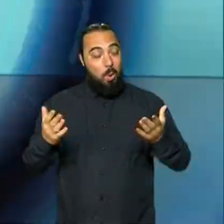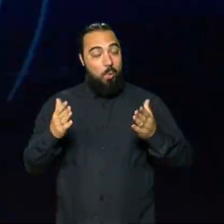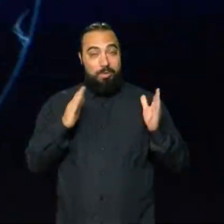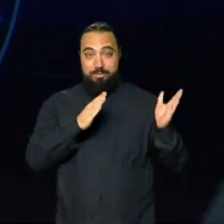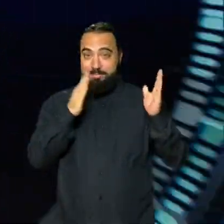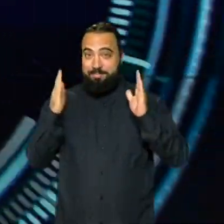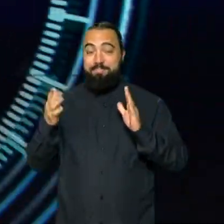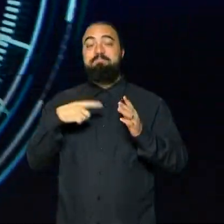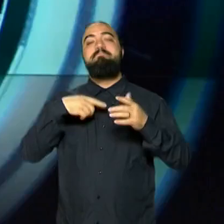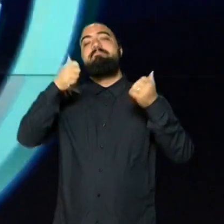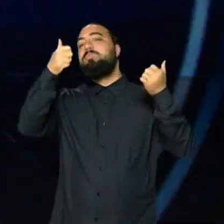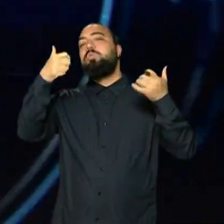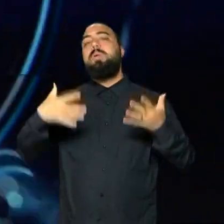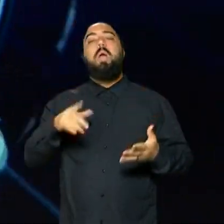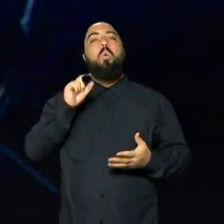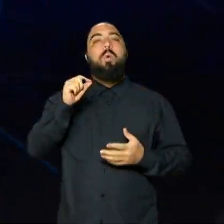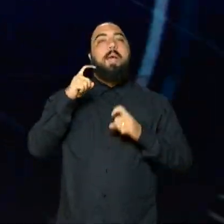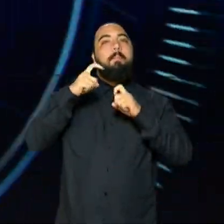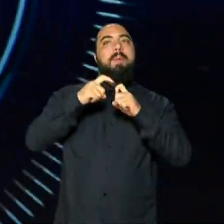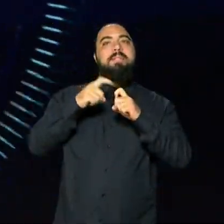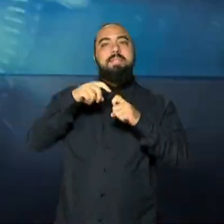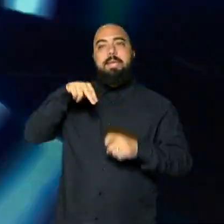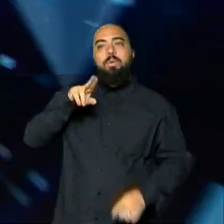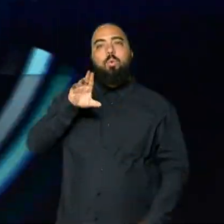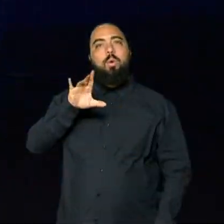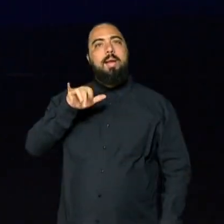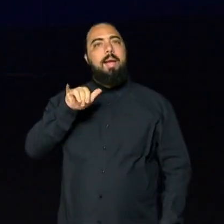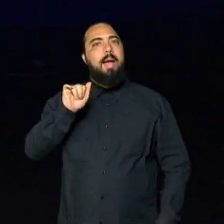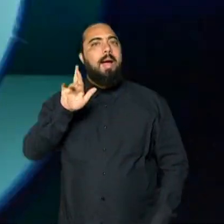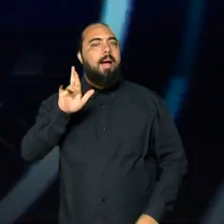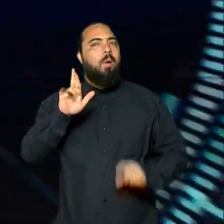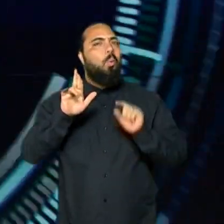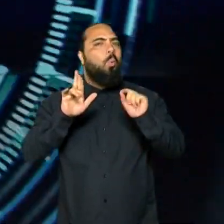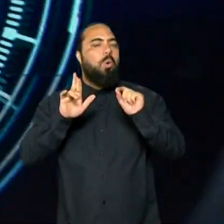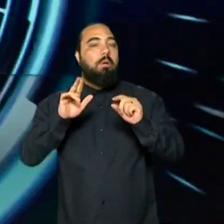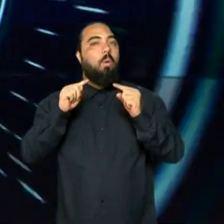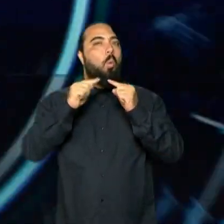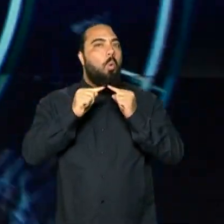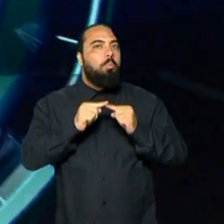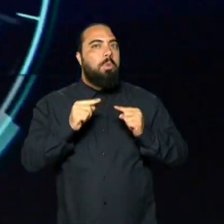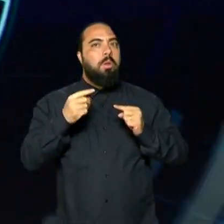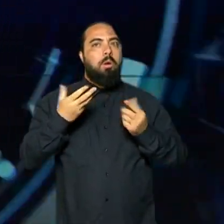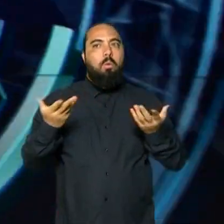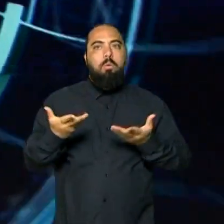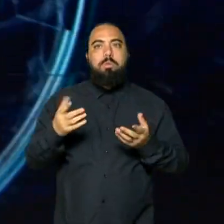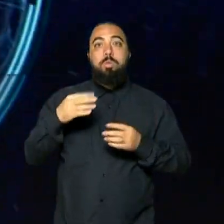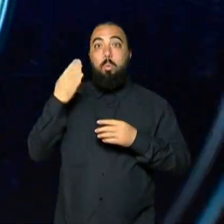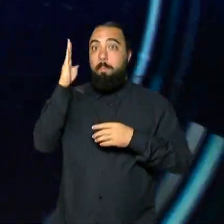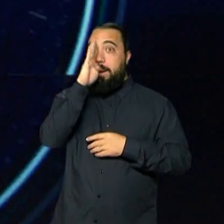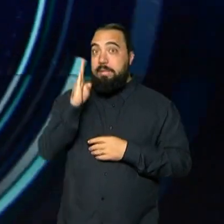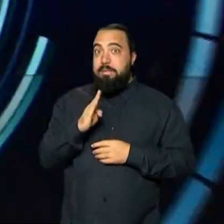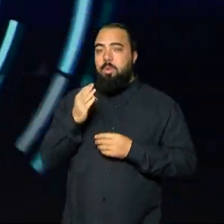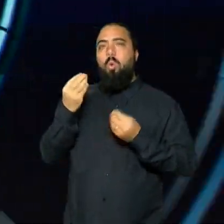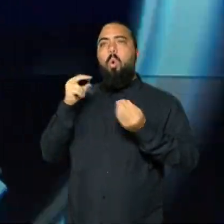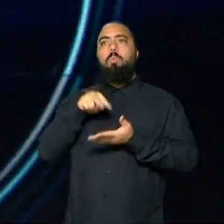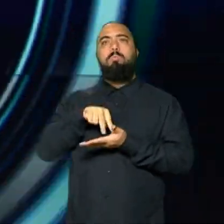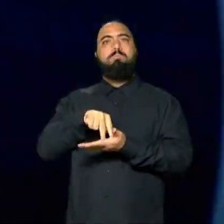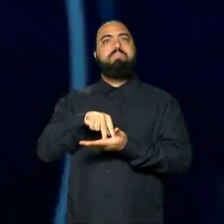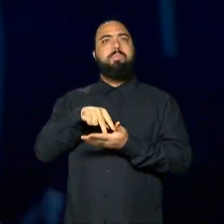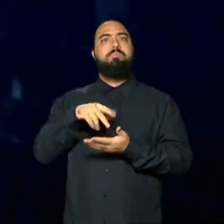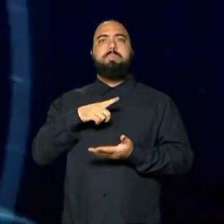episódio, vamos explicar o que é a medicina nuclear, quais são as suas aplicações e como o Brasil está posicionado nesse